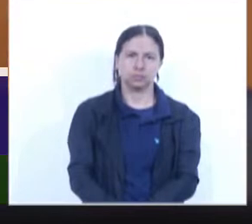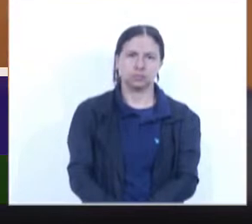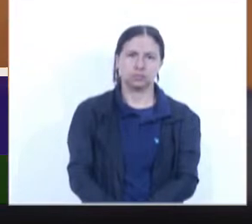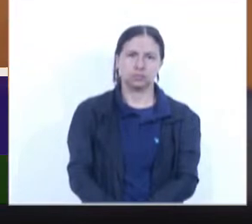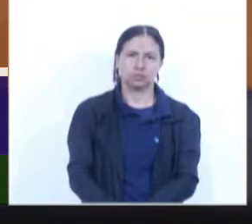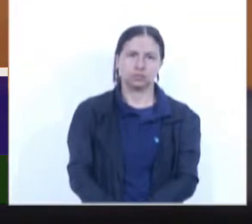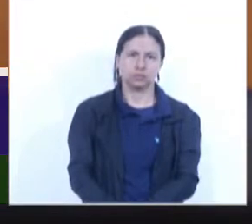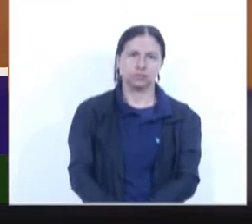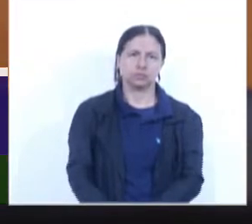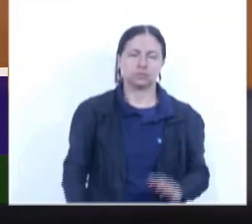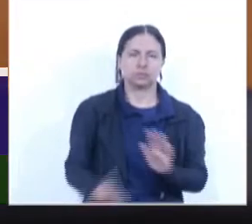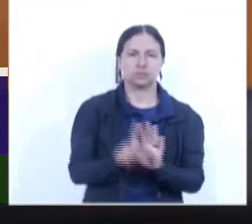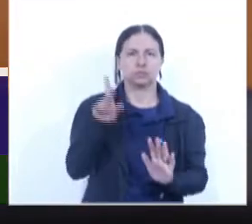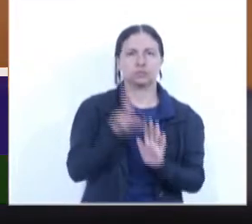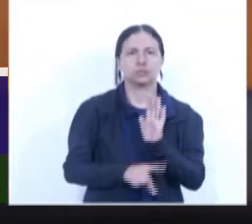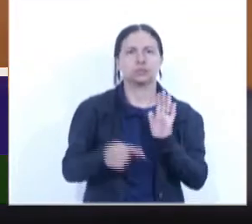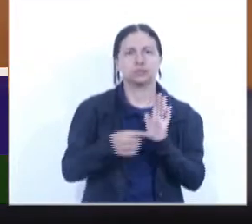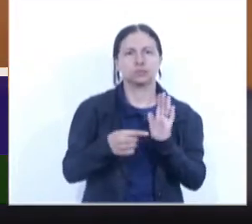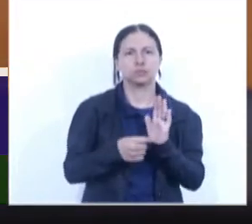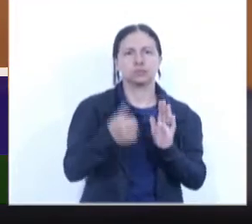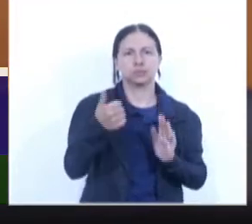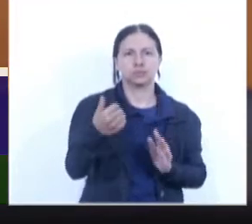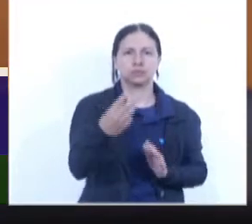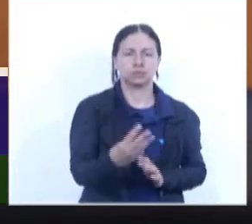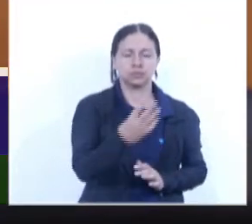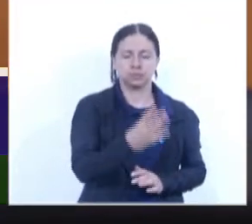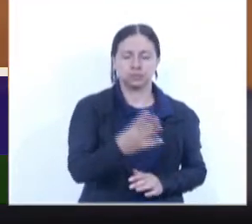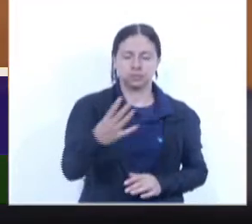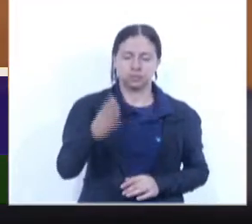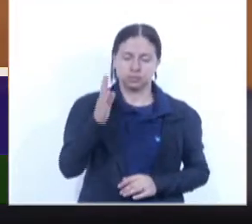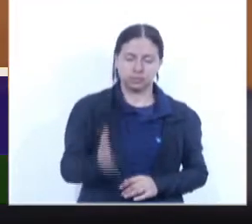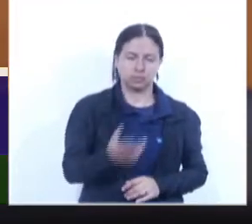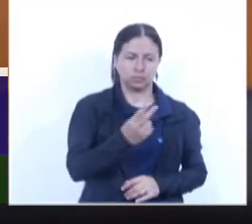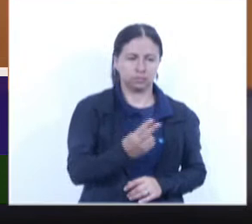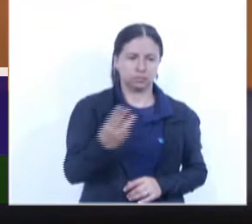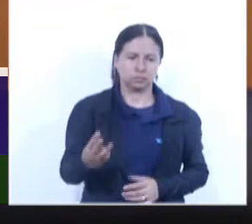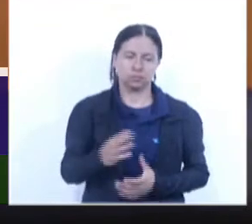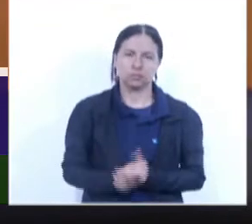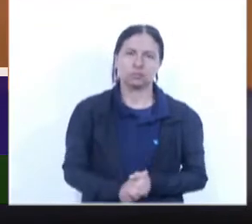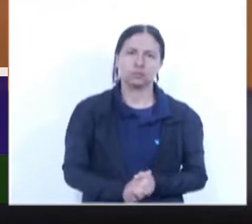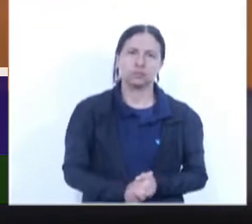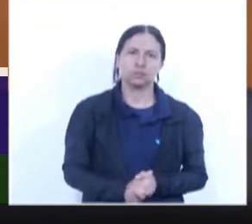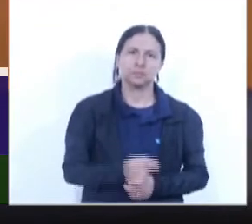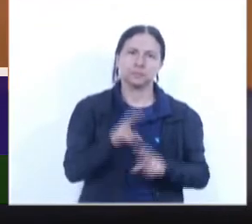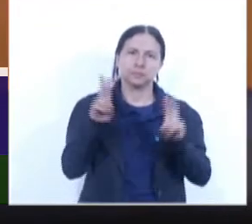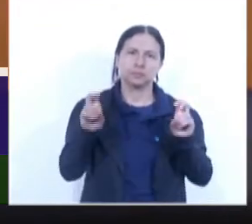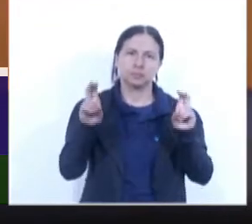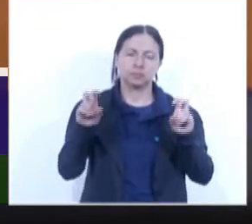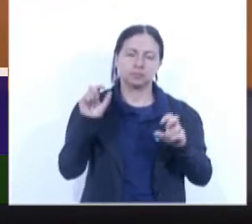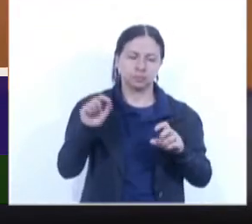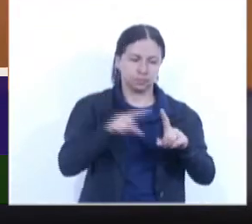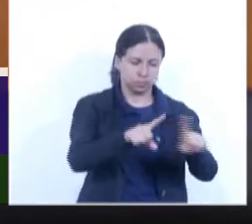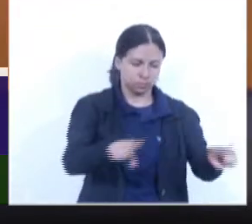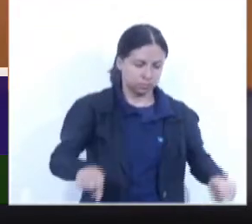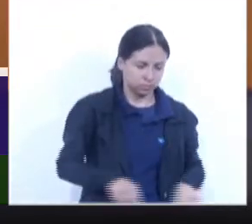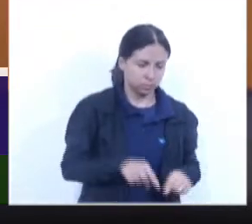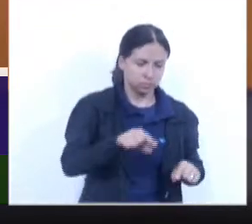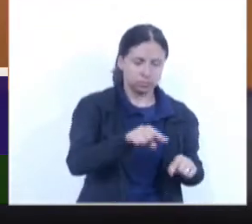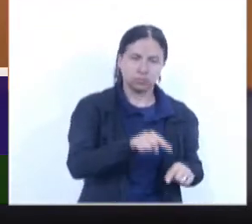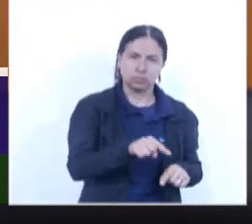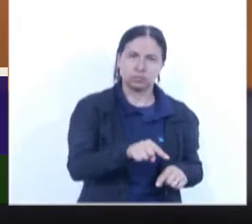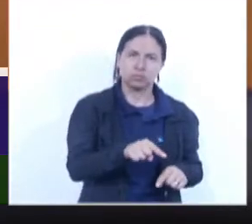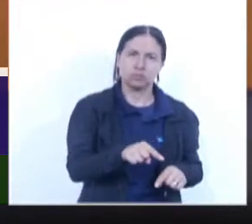projeto de lei ordinária 344/23 que dispõe sobre ordenamento territorial e horário